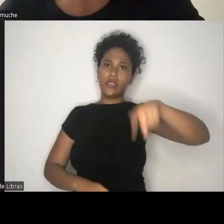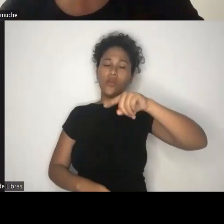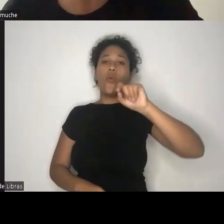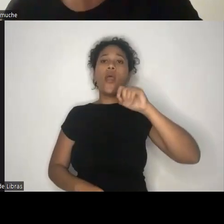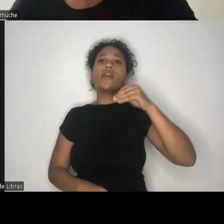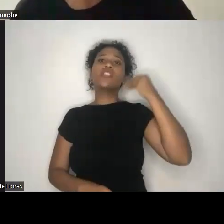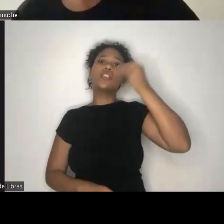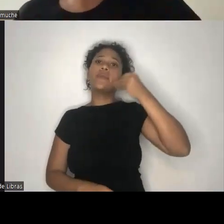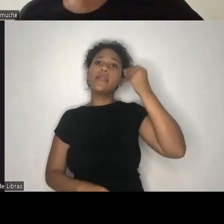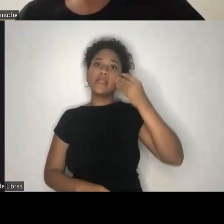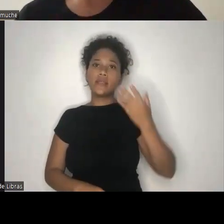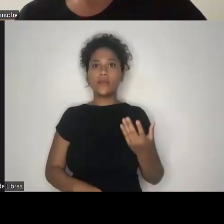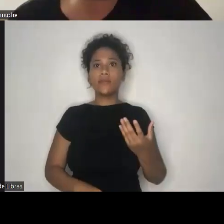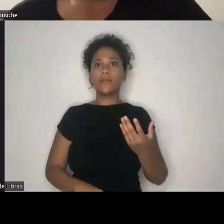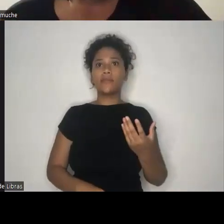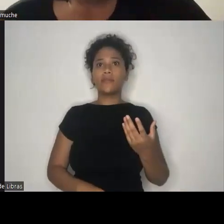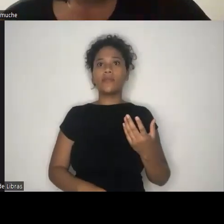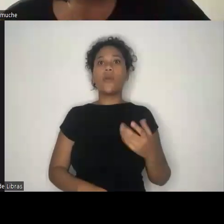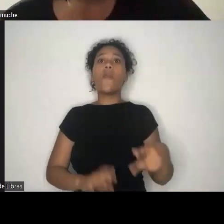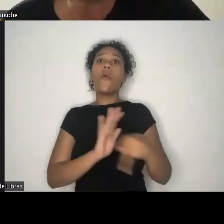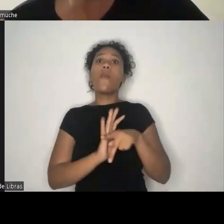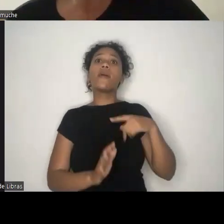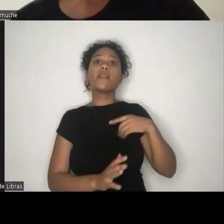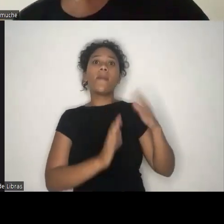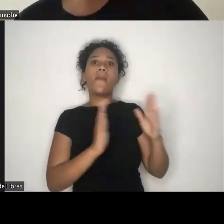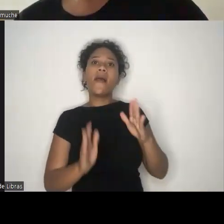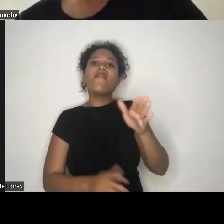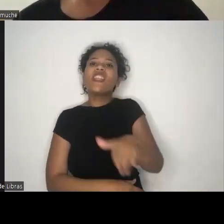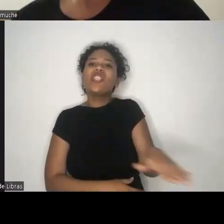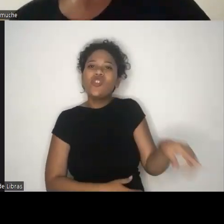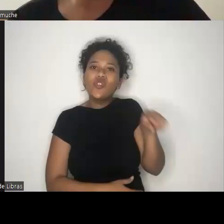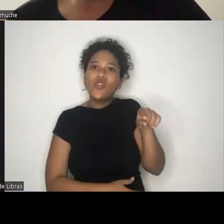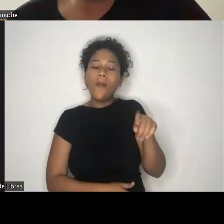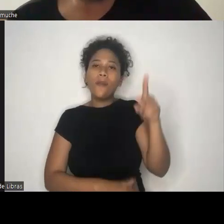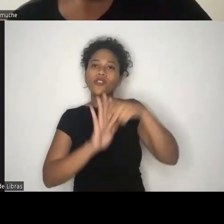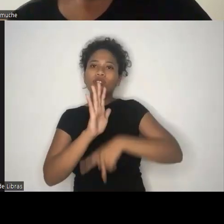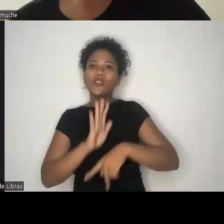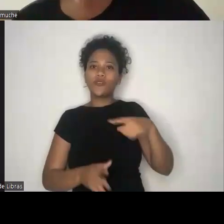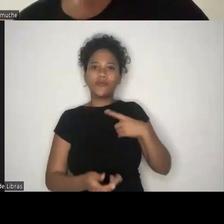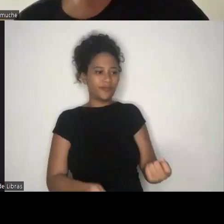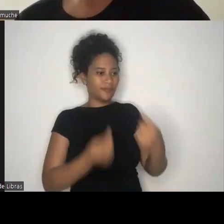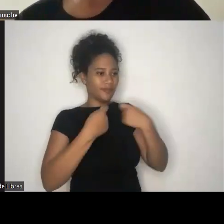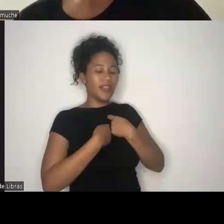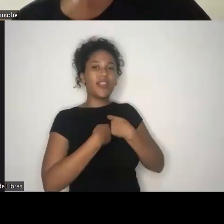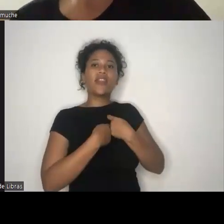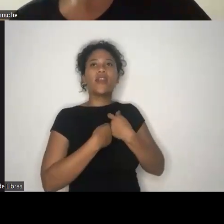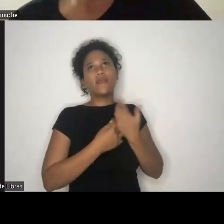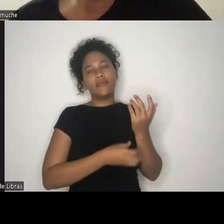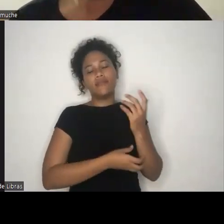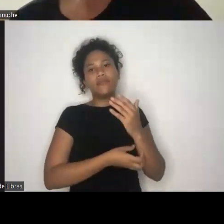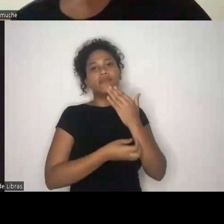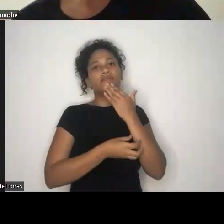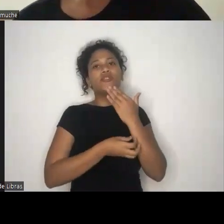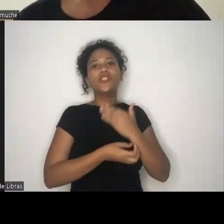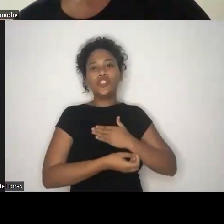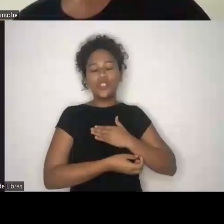por exemplo de uma jornada de experiência infantil de um projeto que me foi encomendado de criação